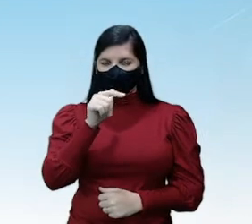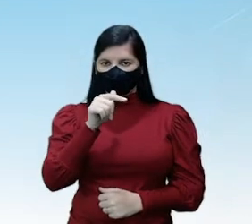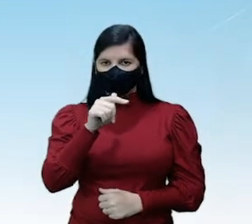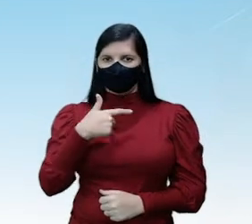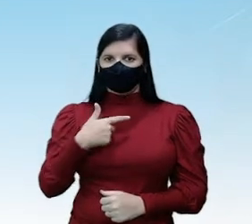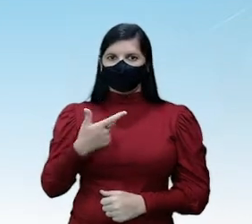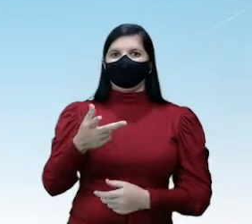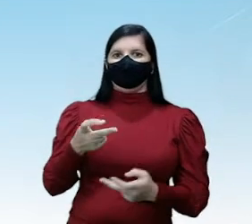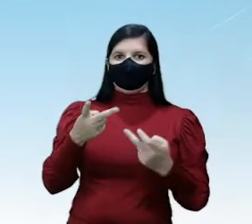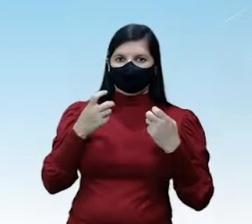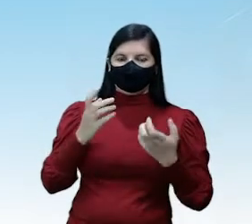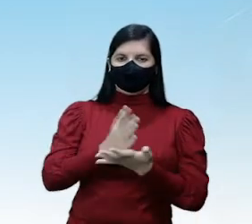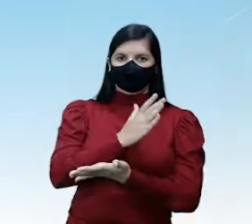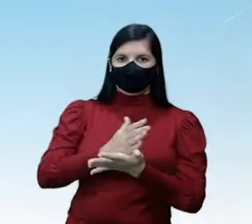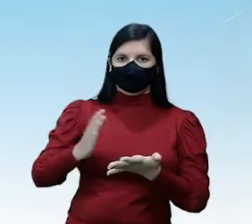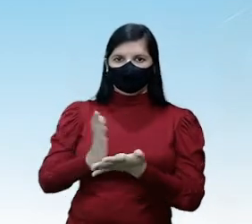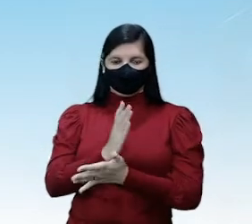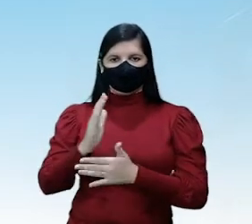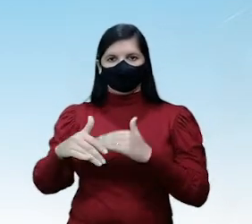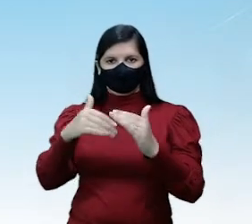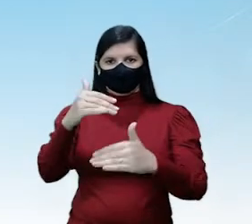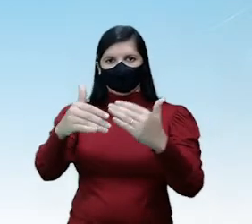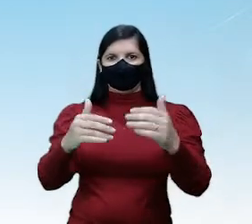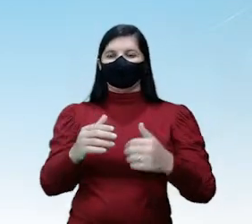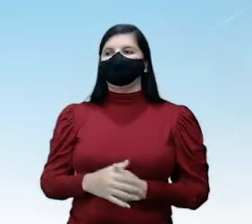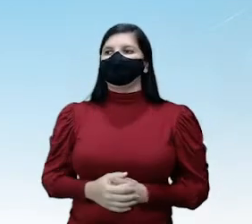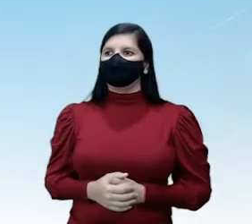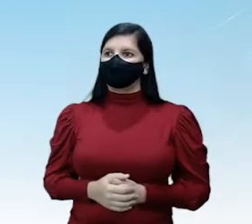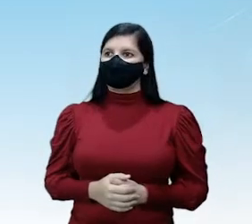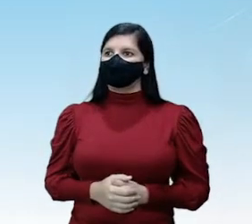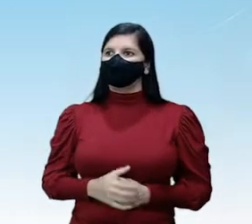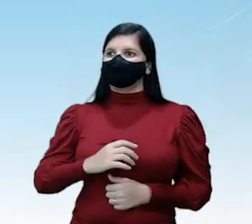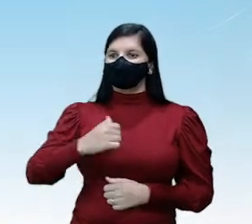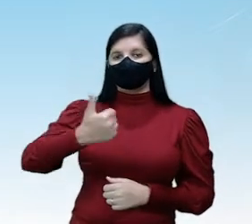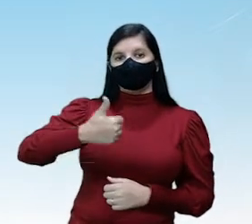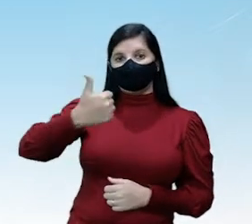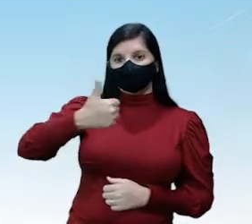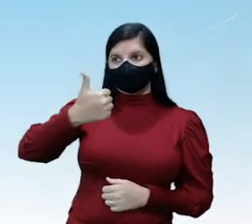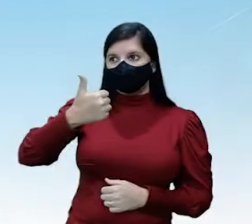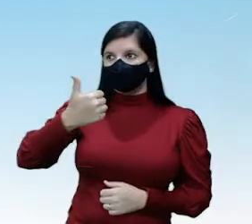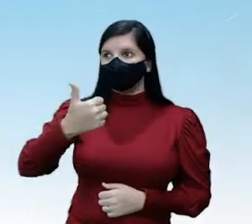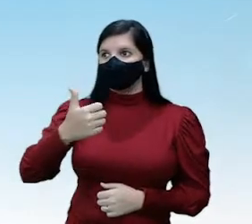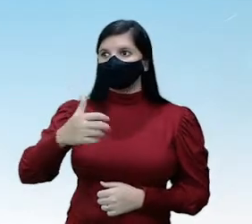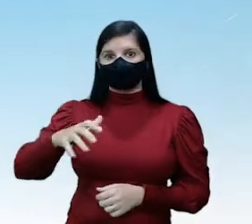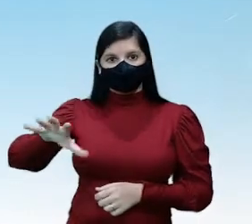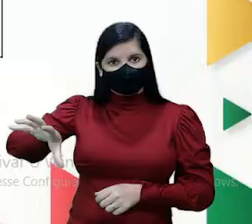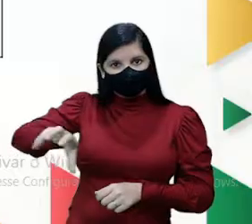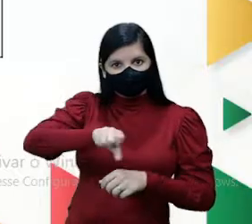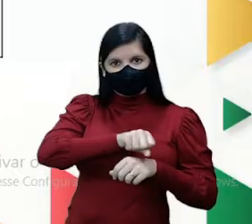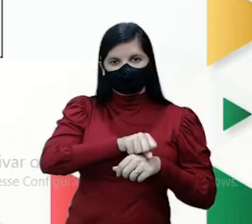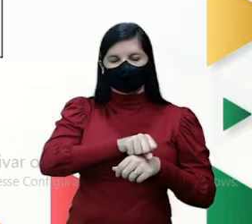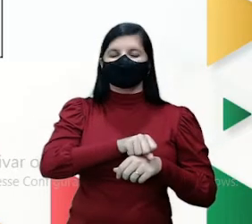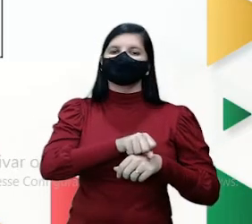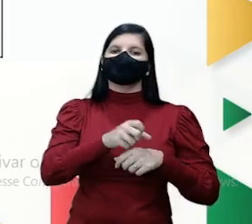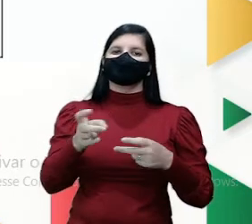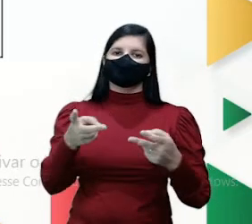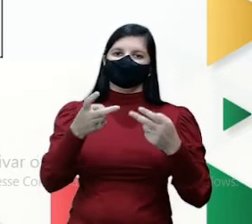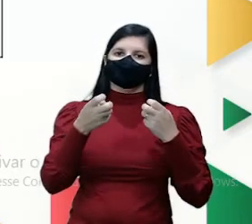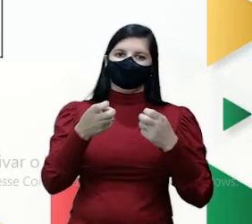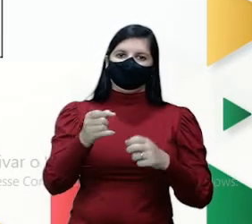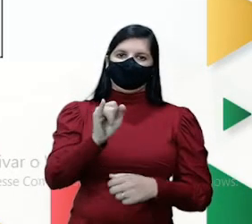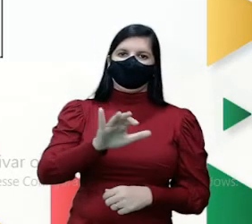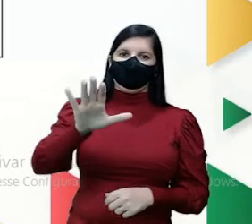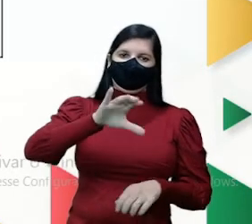iremos ver alguns procedimentos. Bom, o primeiro é a captação. Observe aí que existe